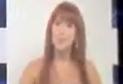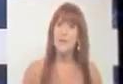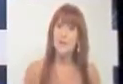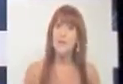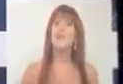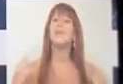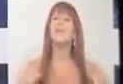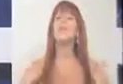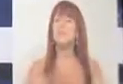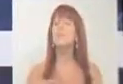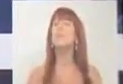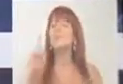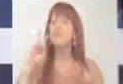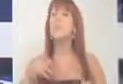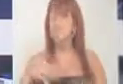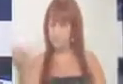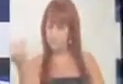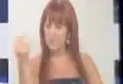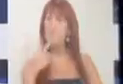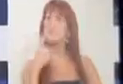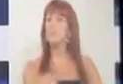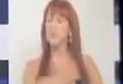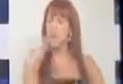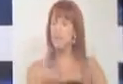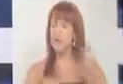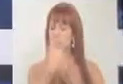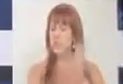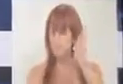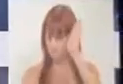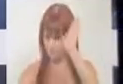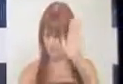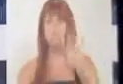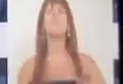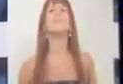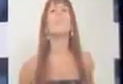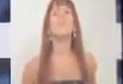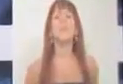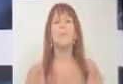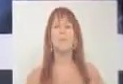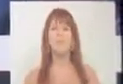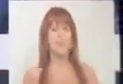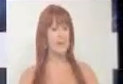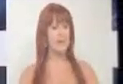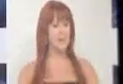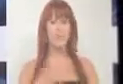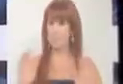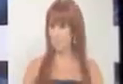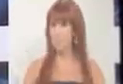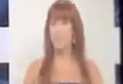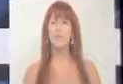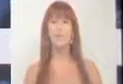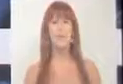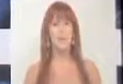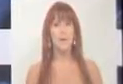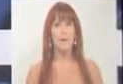Deputado. Haveremos de averiguar, aguardemos a pronúncia do Tribunal Constitucional. Teria que ter tempo, teria que ter